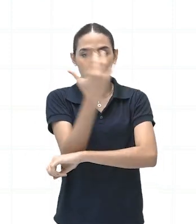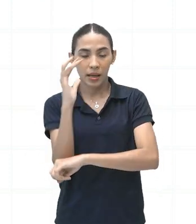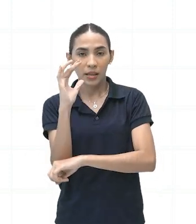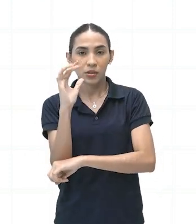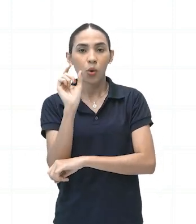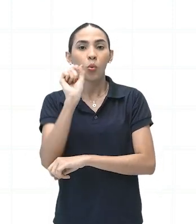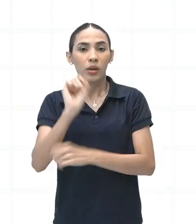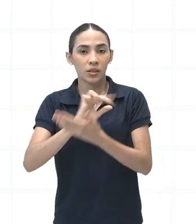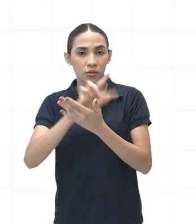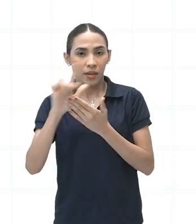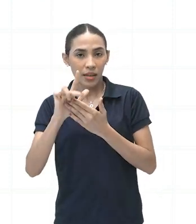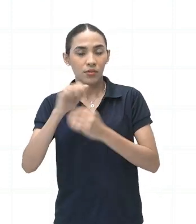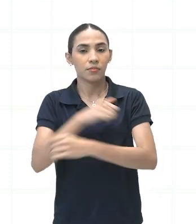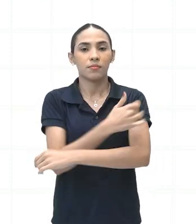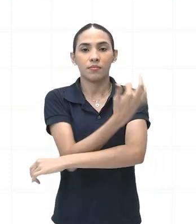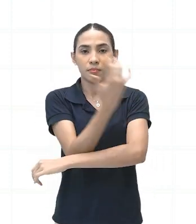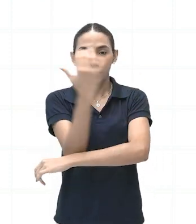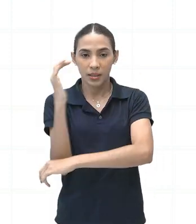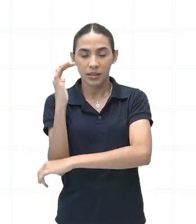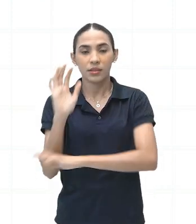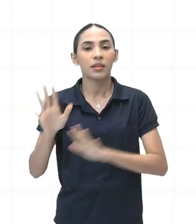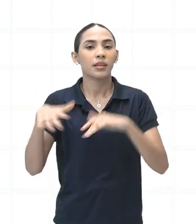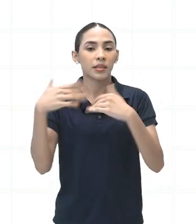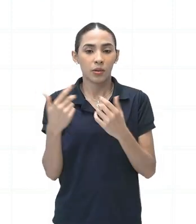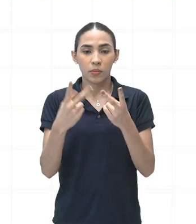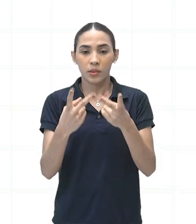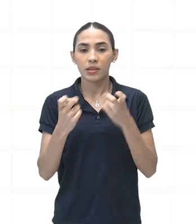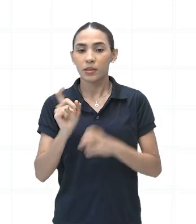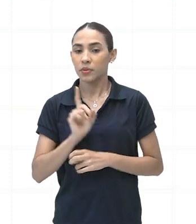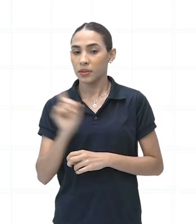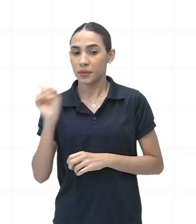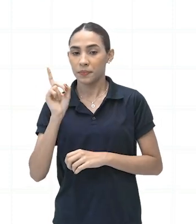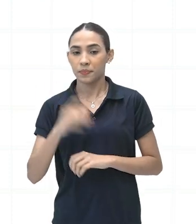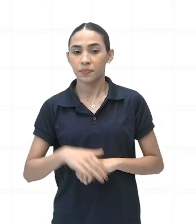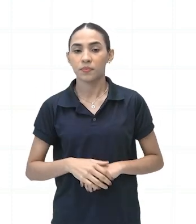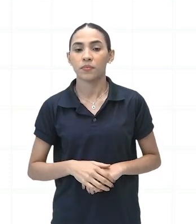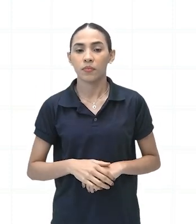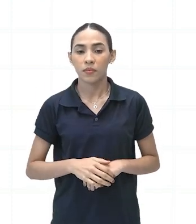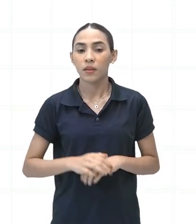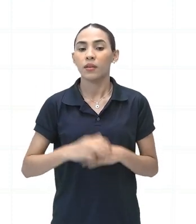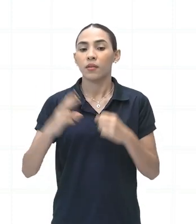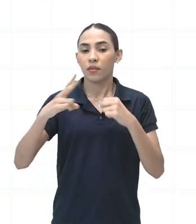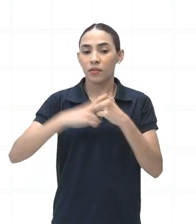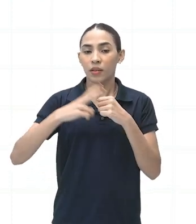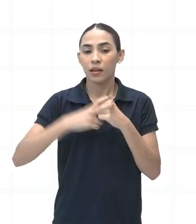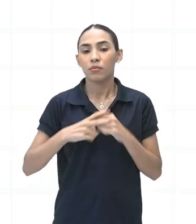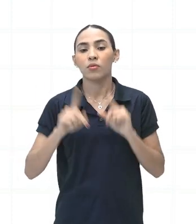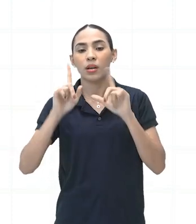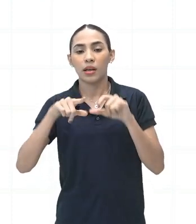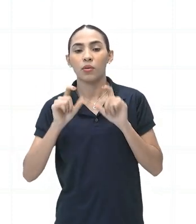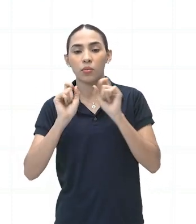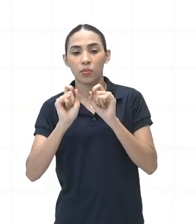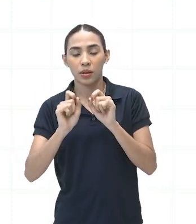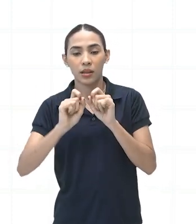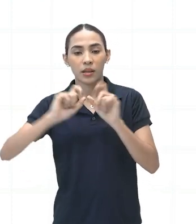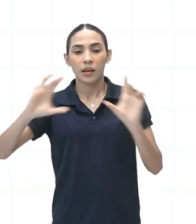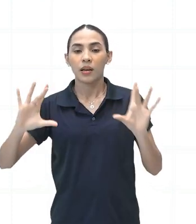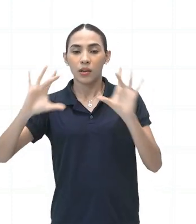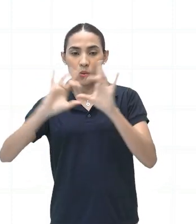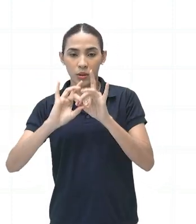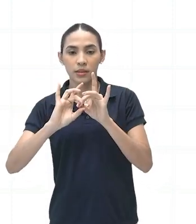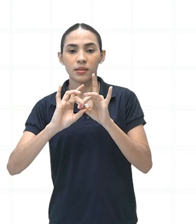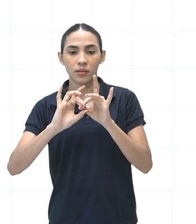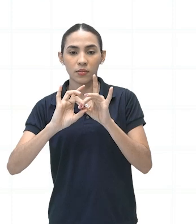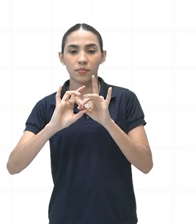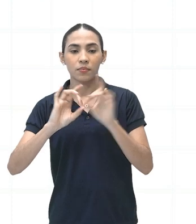Quem que é diverso? O meio ambiente. Então, vejam que este verbo está aí justamente para fazer essa